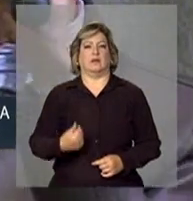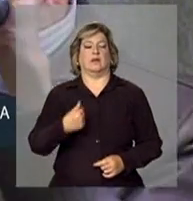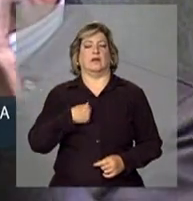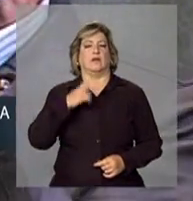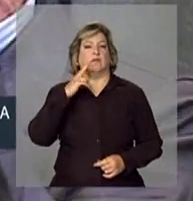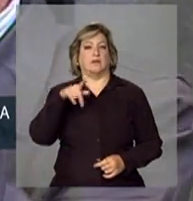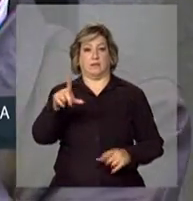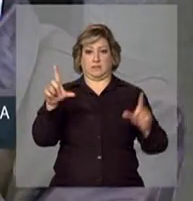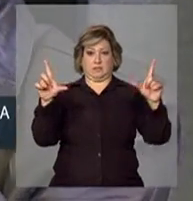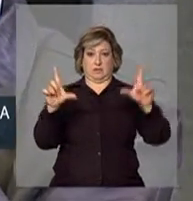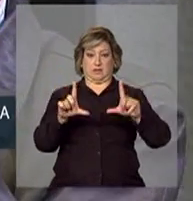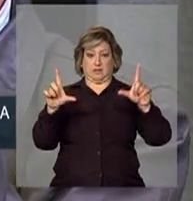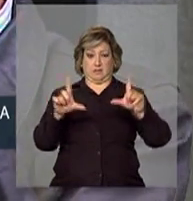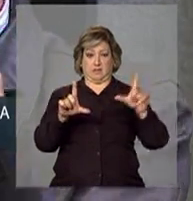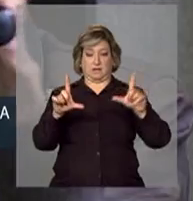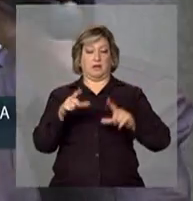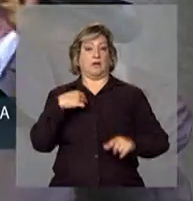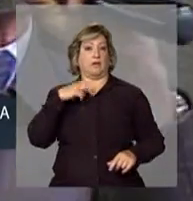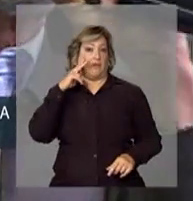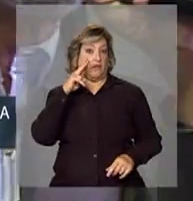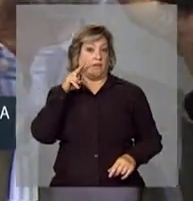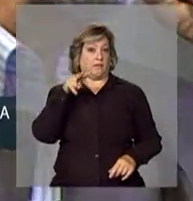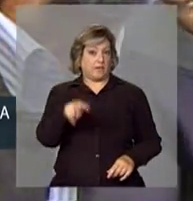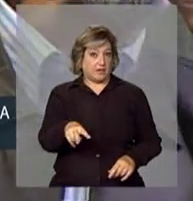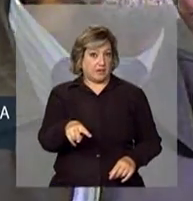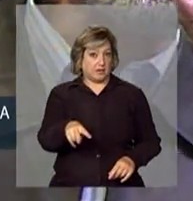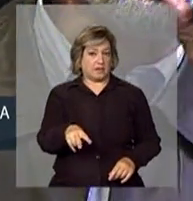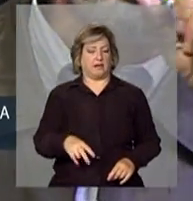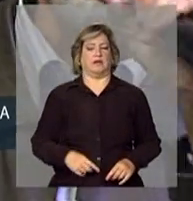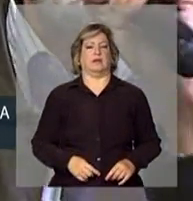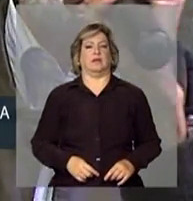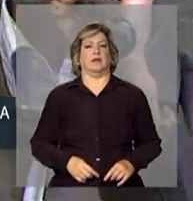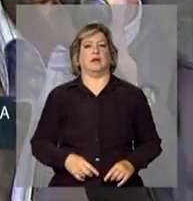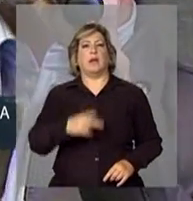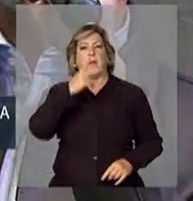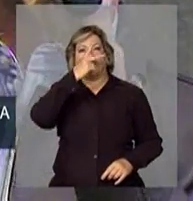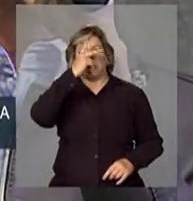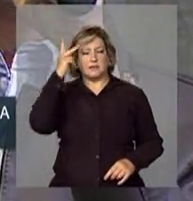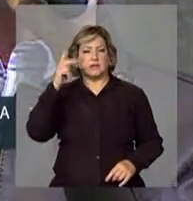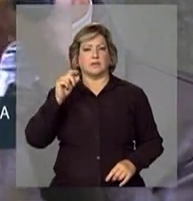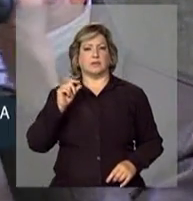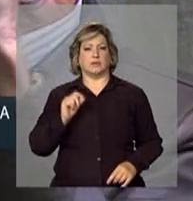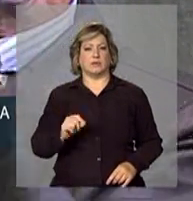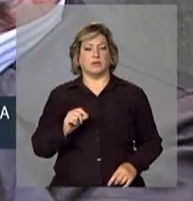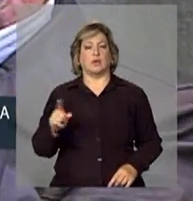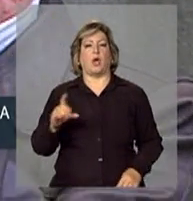pela televisão do depoimento